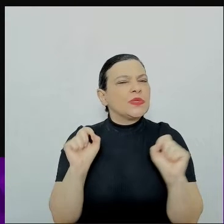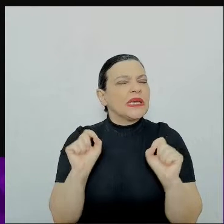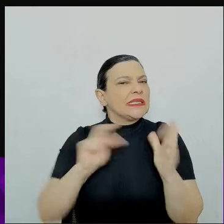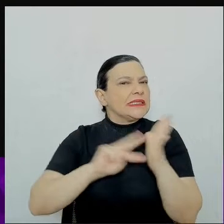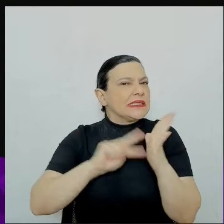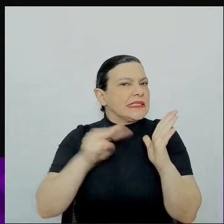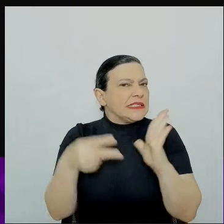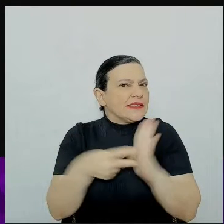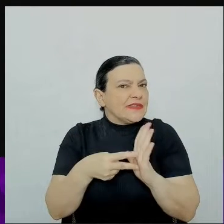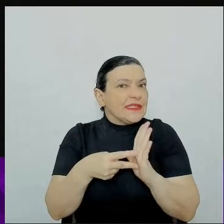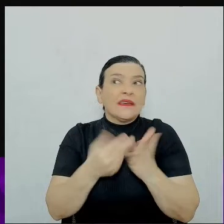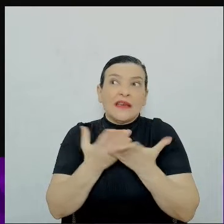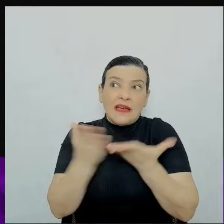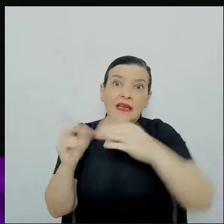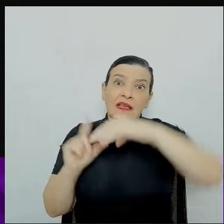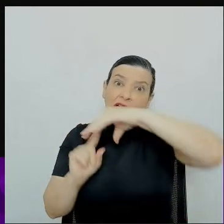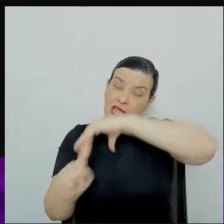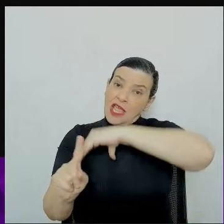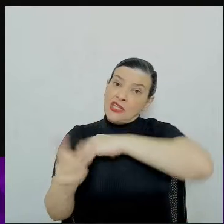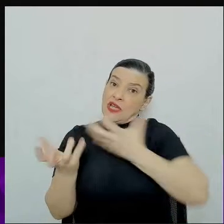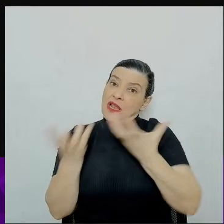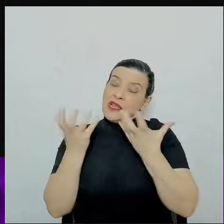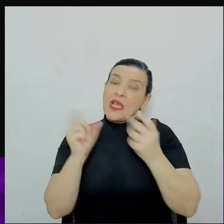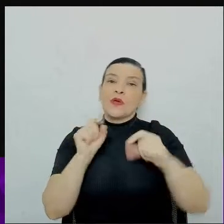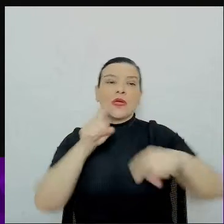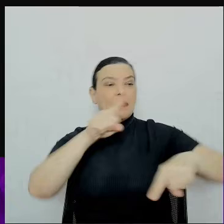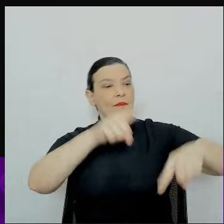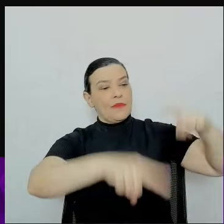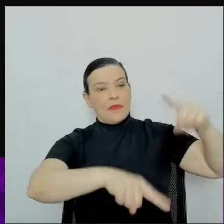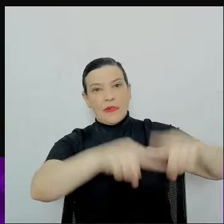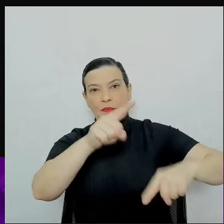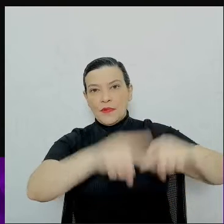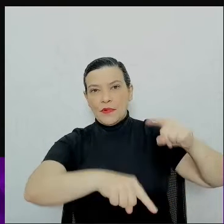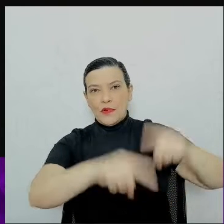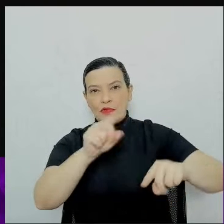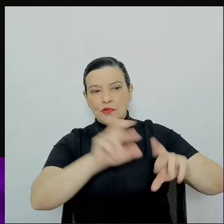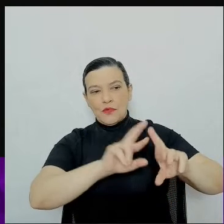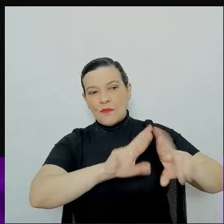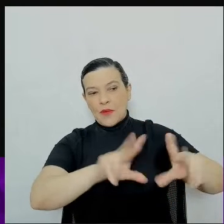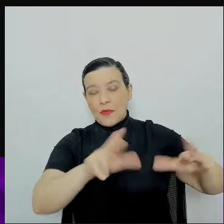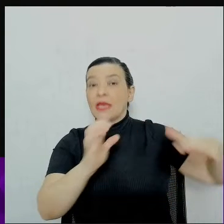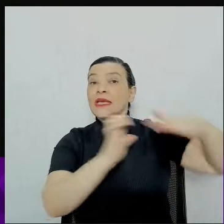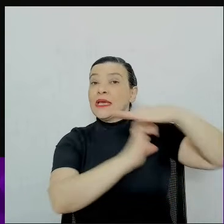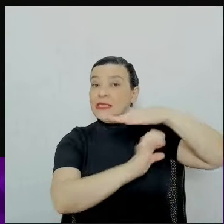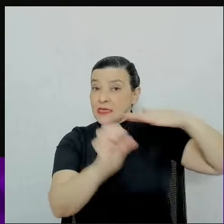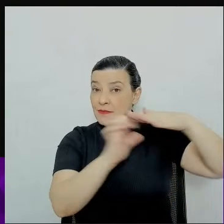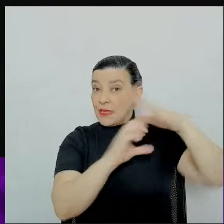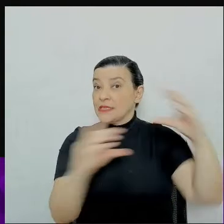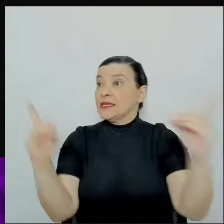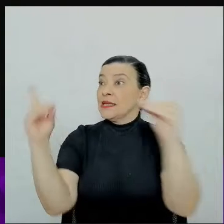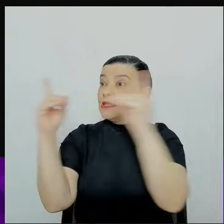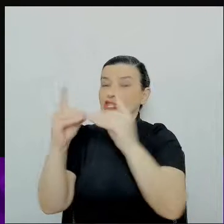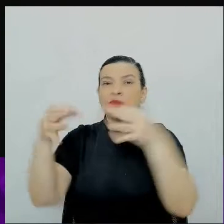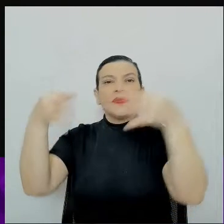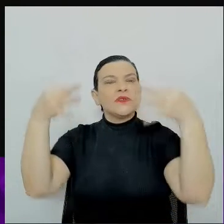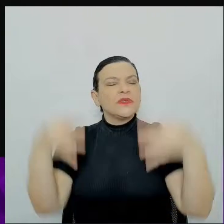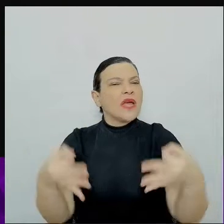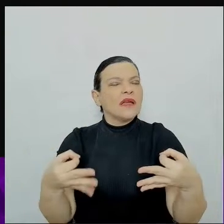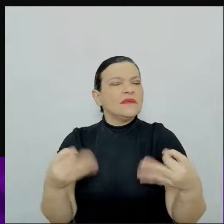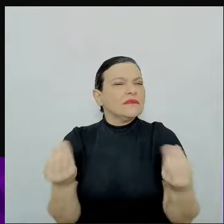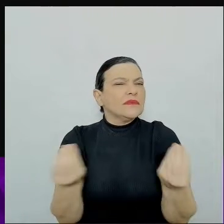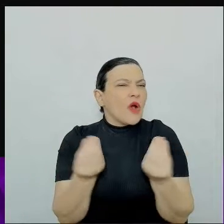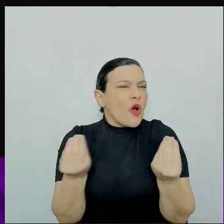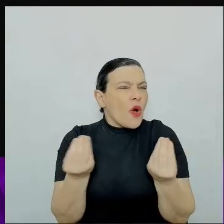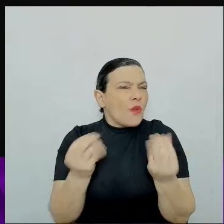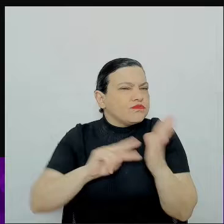enquanto cliente, a gente espera que um produto se torne um serviço e as empresas se tornem provedores de serviço. Beleza, mas o que significa isso?